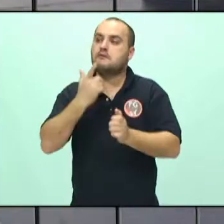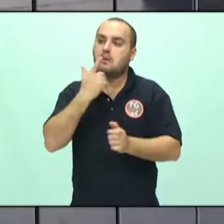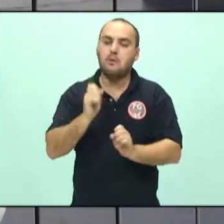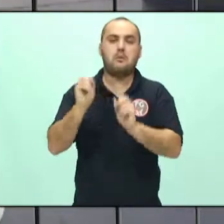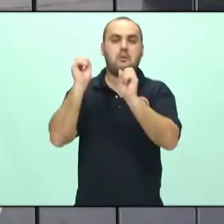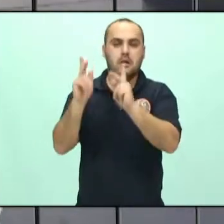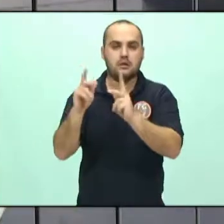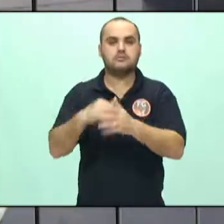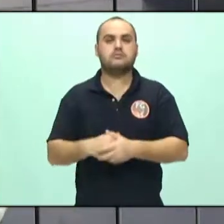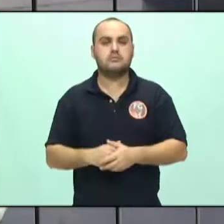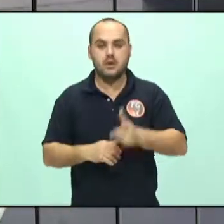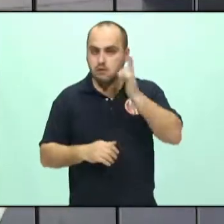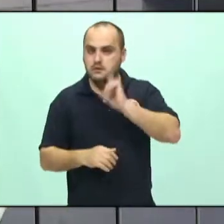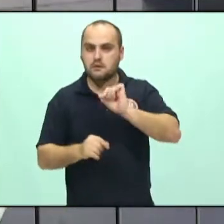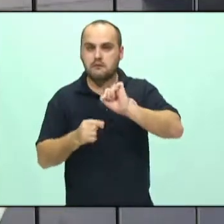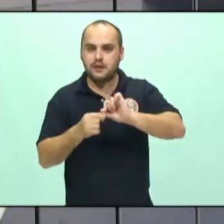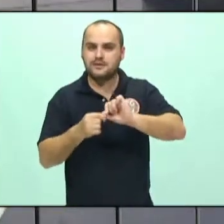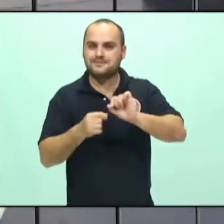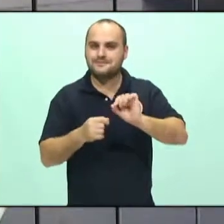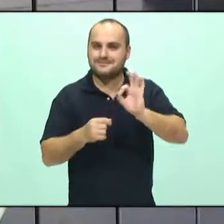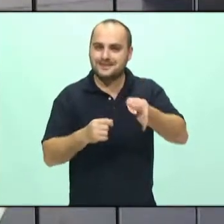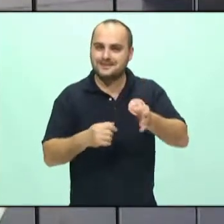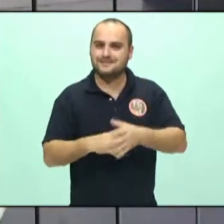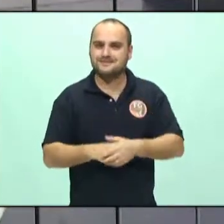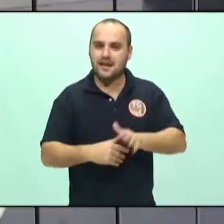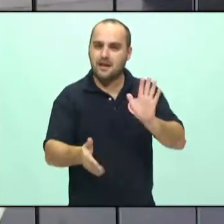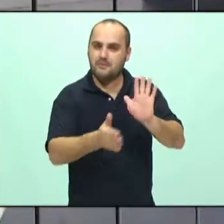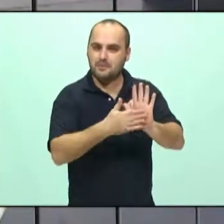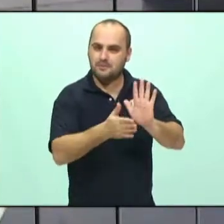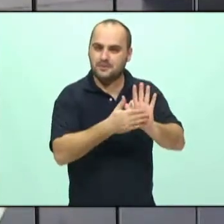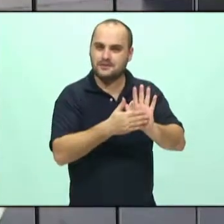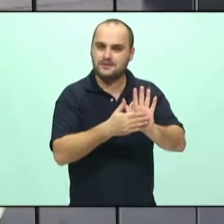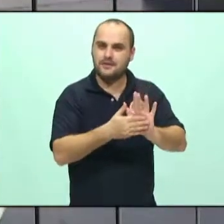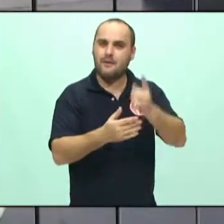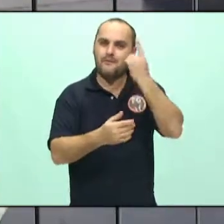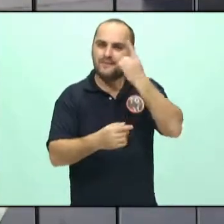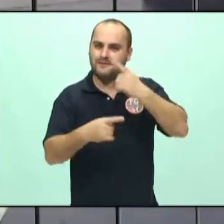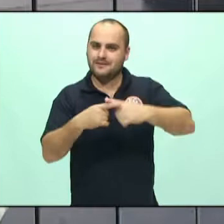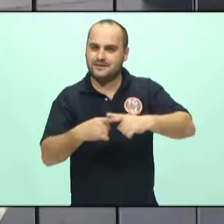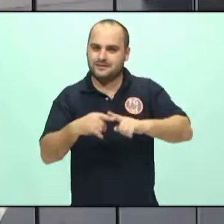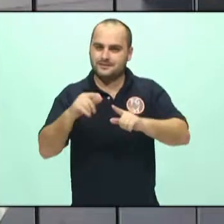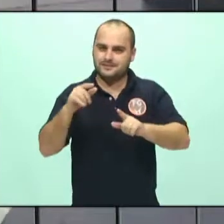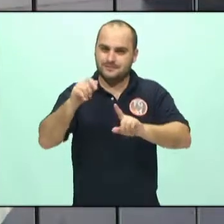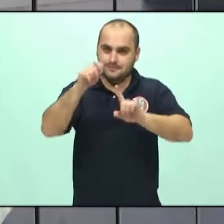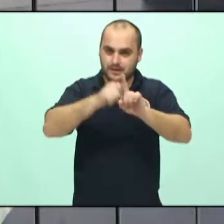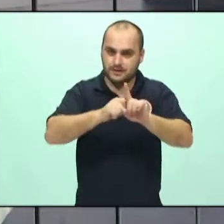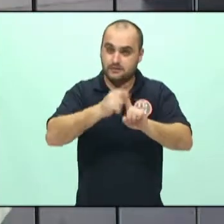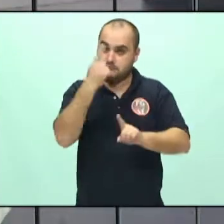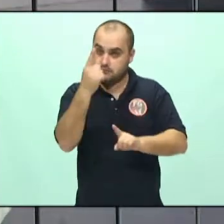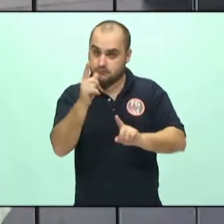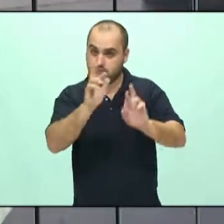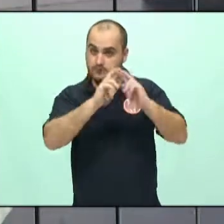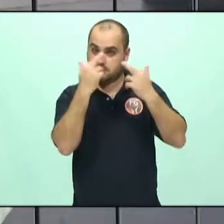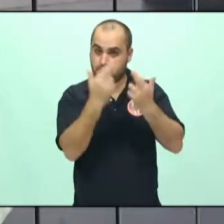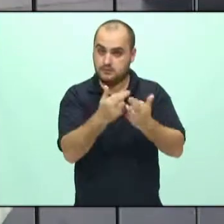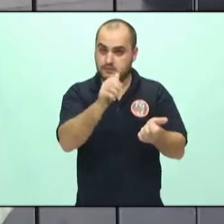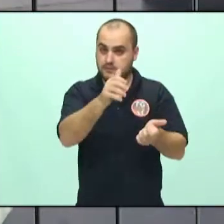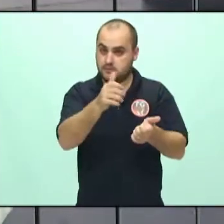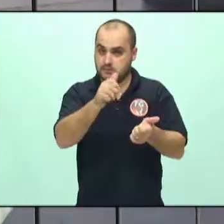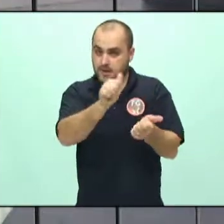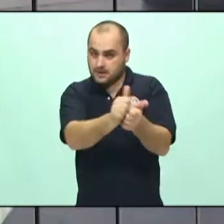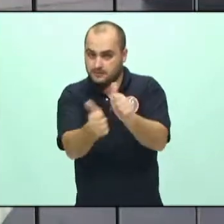nós conseguimos realizar. E aí ficou uma proposta ali de fazer uma vez por mês uma sessão adaptada, inclusive